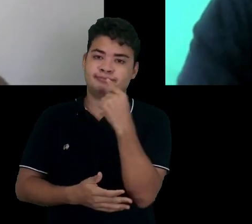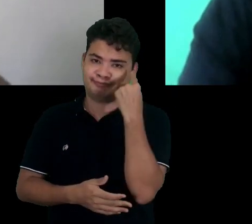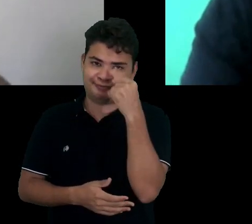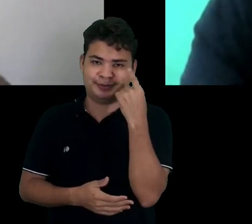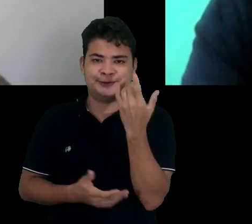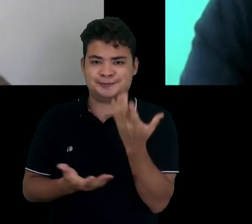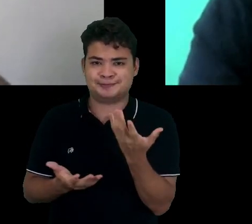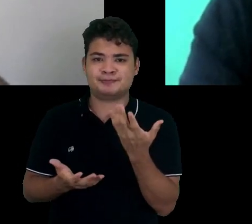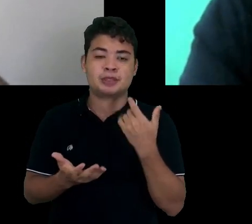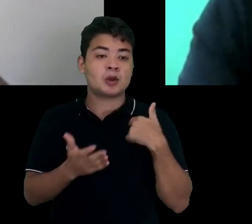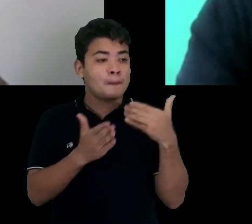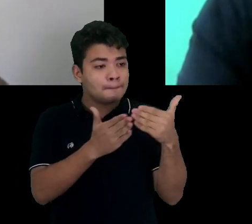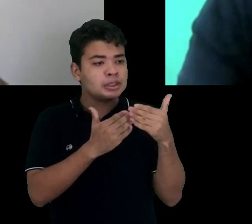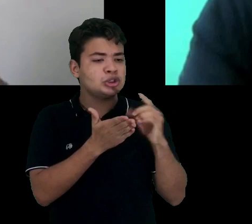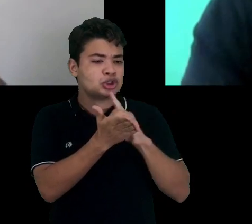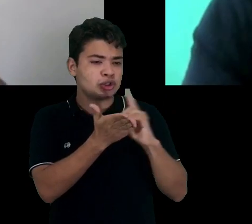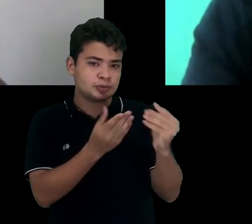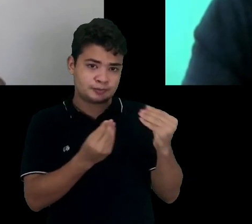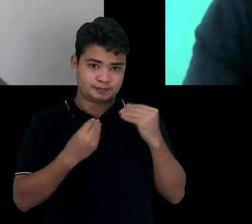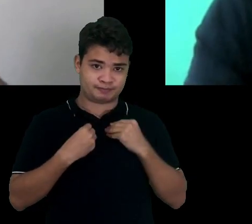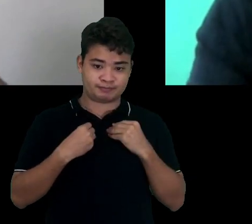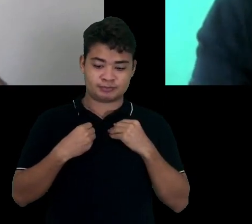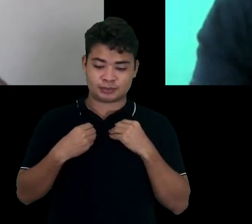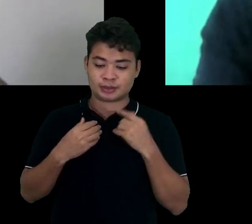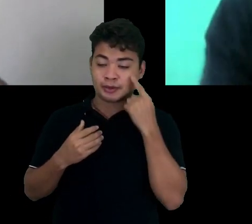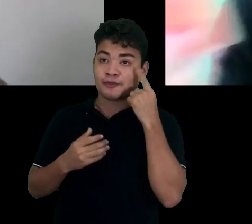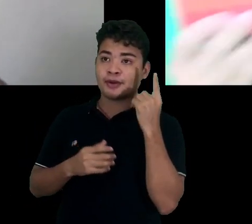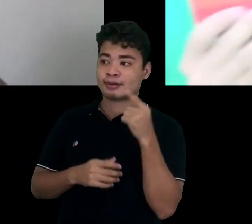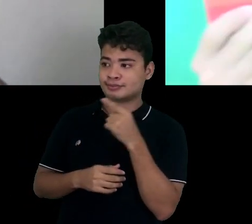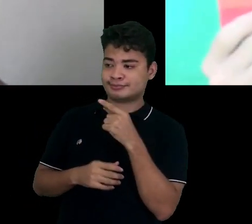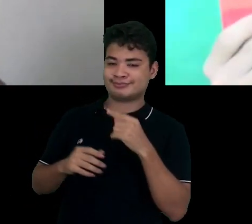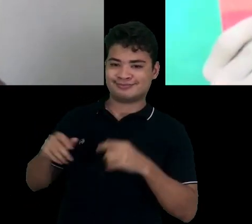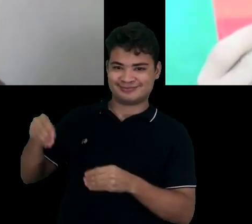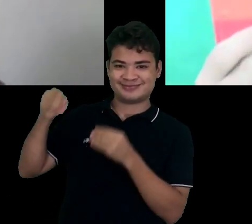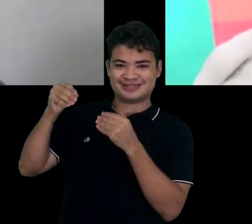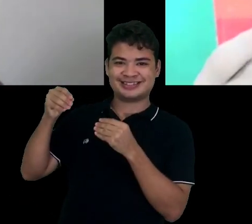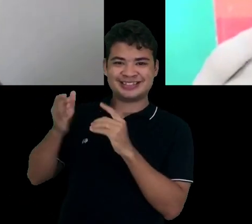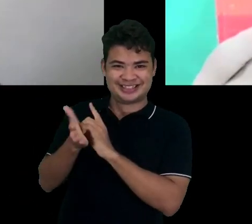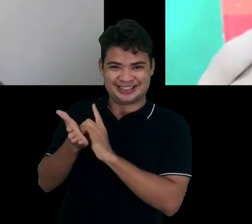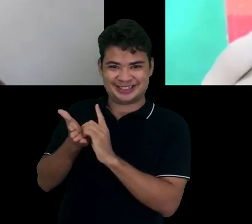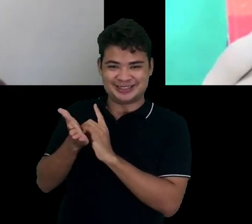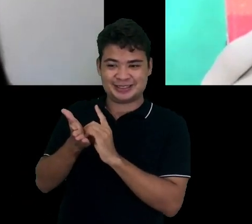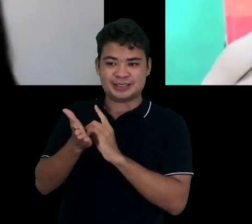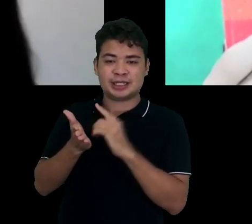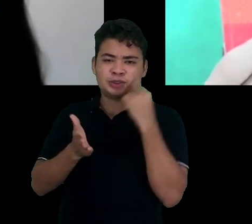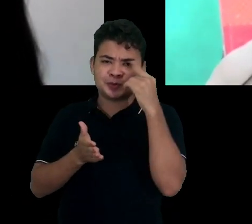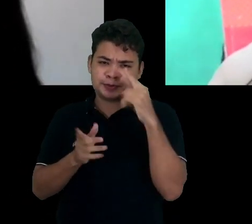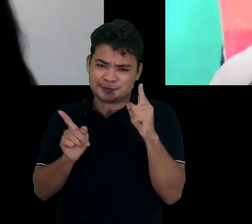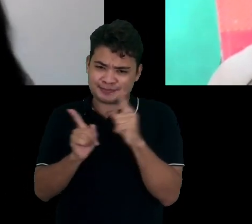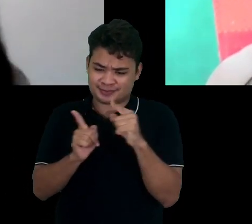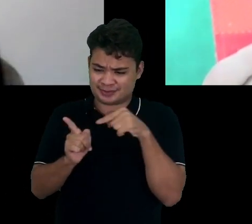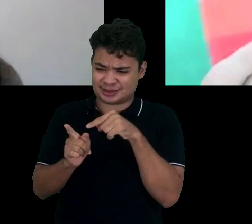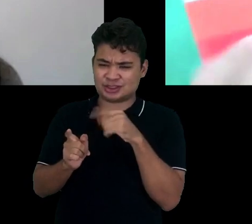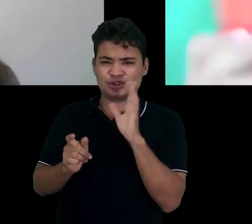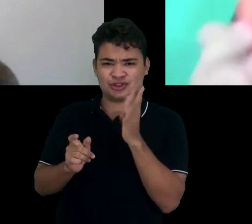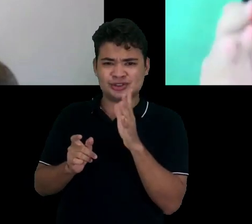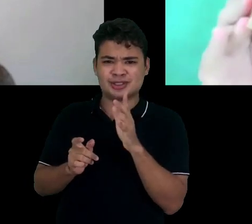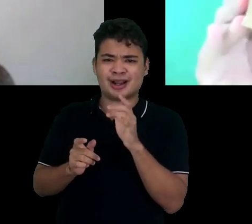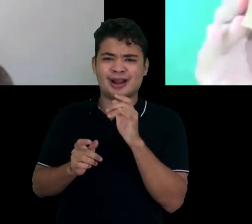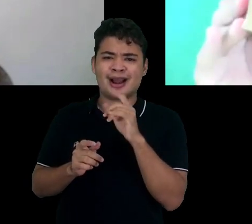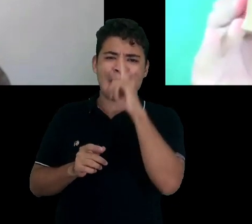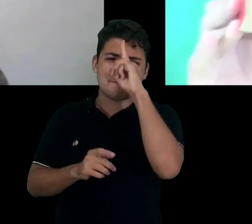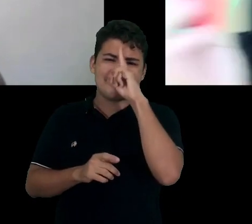um fascínio por espanhol. E eu pedi um dicionário e eu ganhei esse daqui. Um mini Olha dicionário só. de espanhol. Ele já está